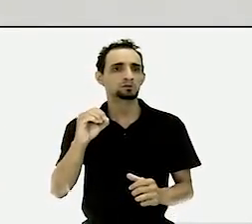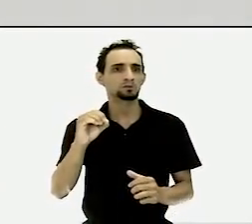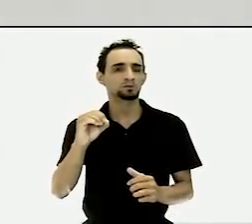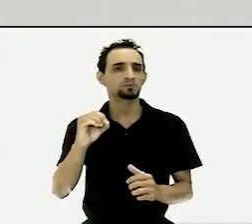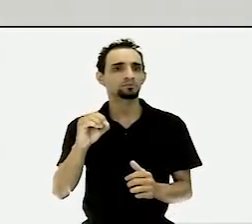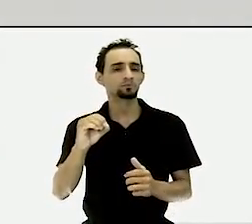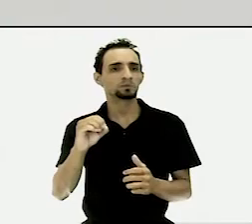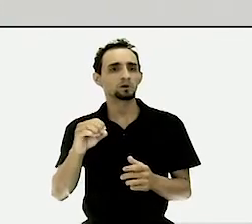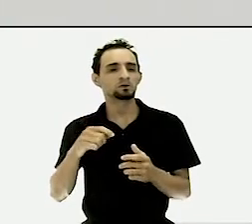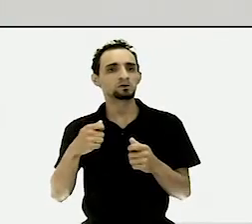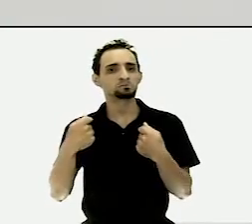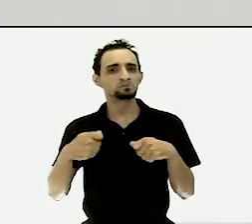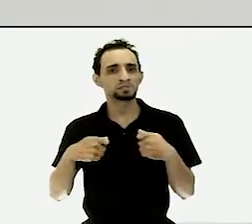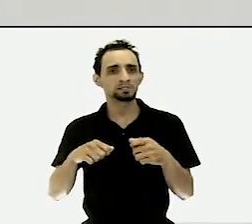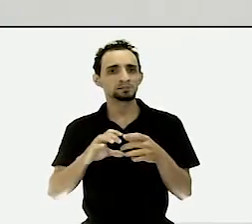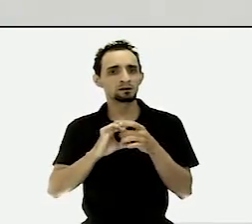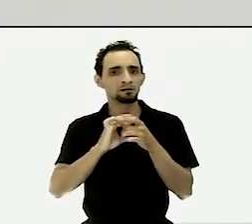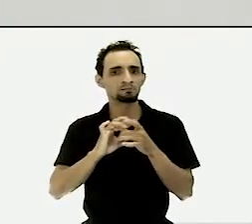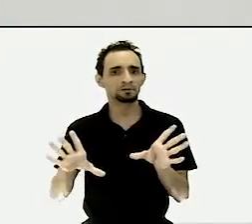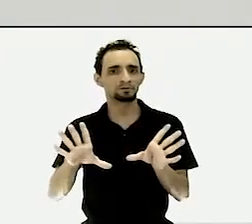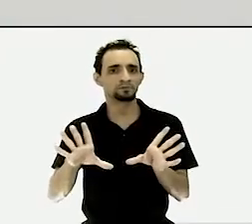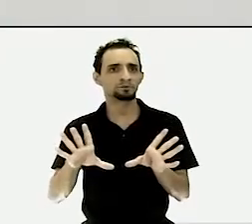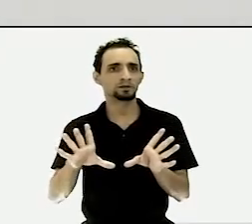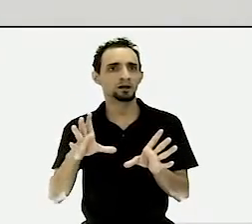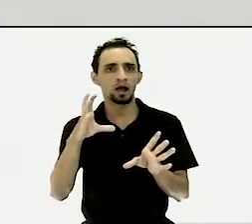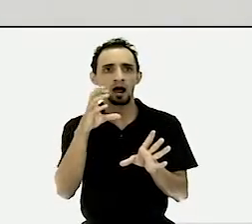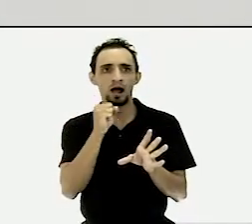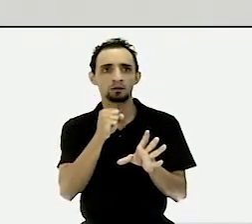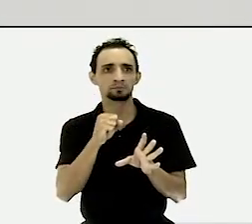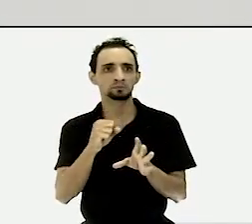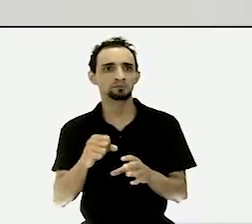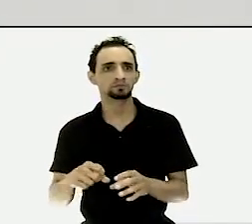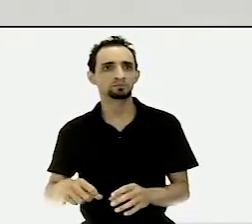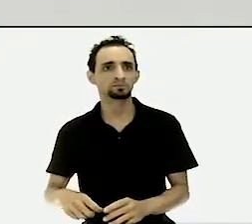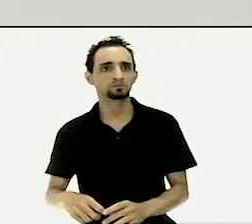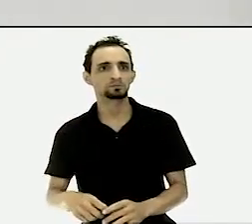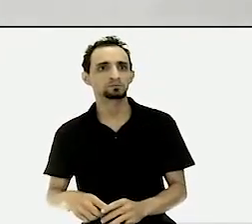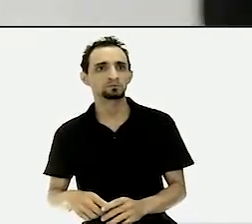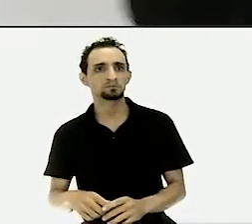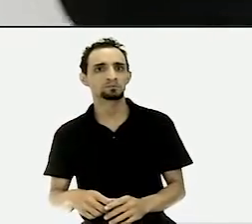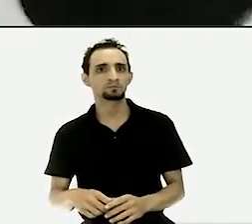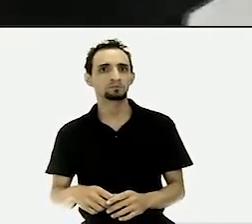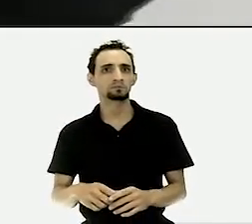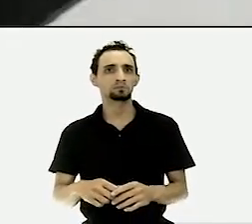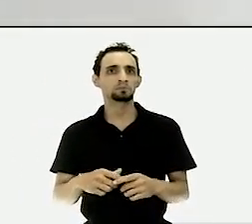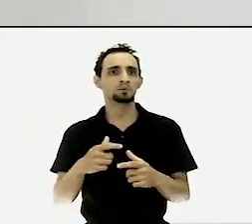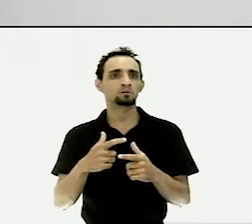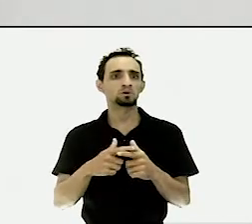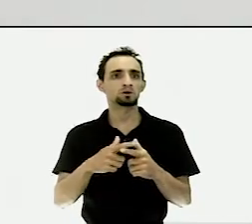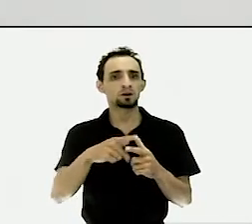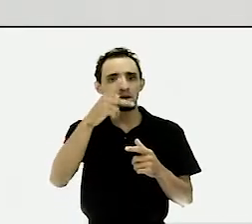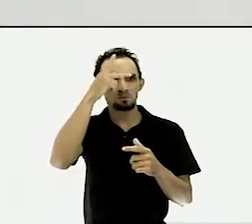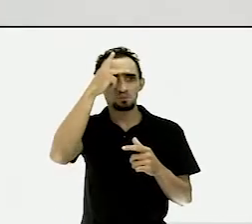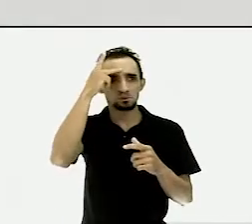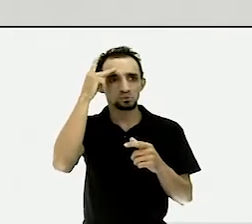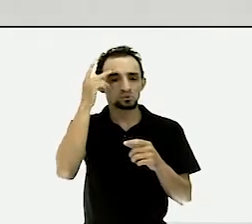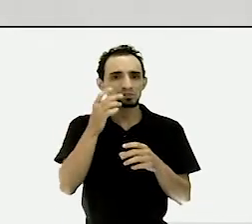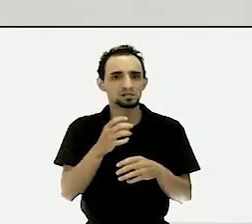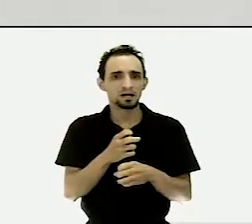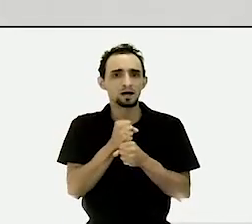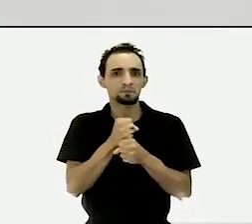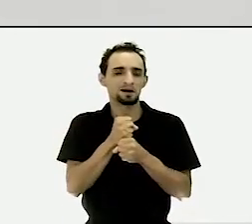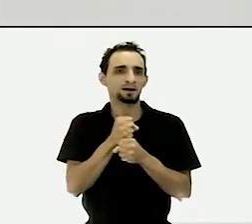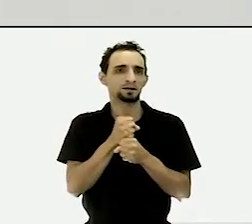18, duas semanas só vacinando, três semanas... Então, assim, as pessoas ficam amarradas nisso, né? Porque o Estado manda uma